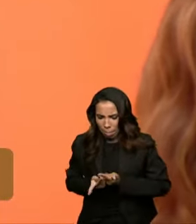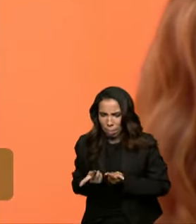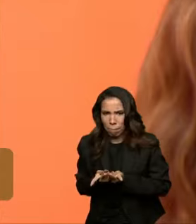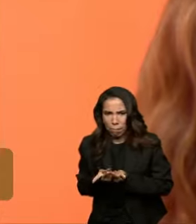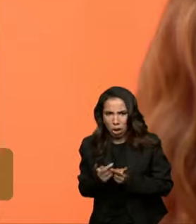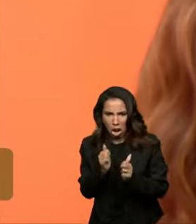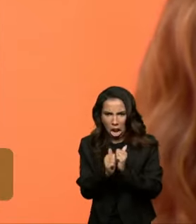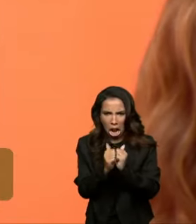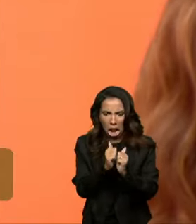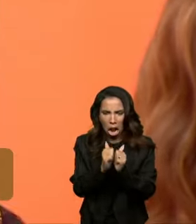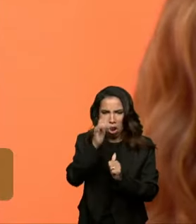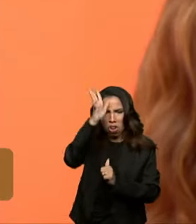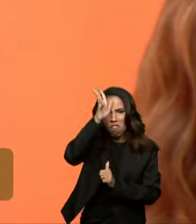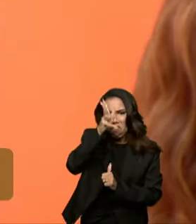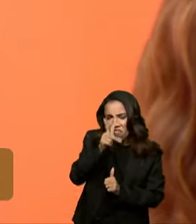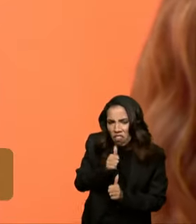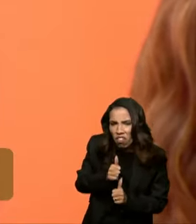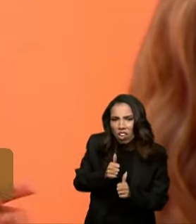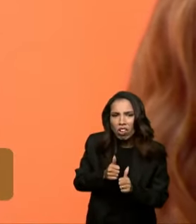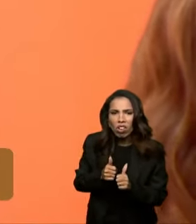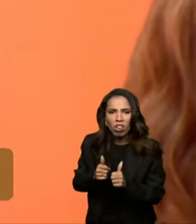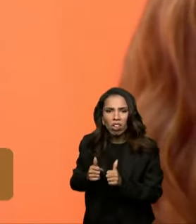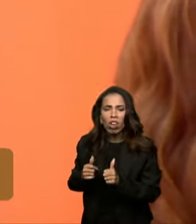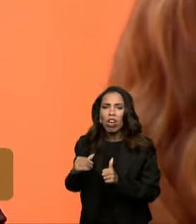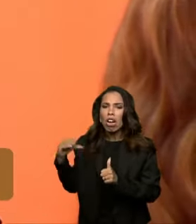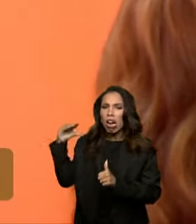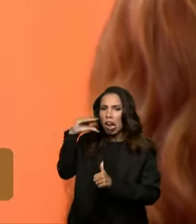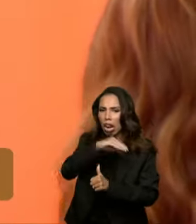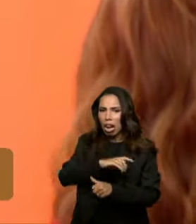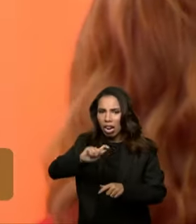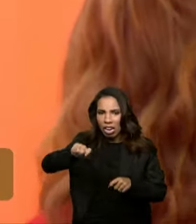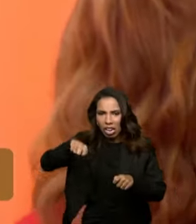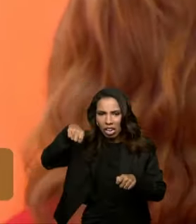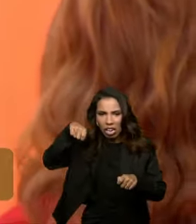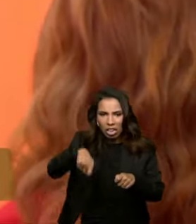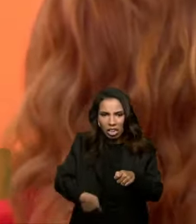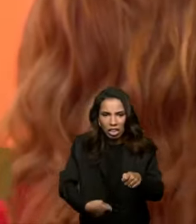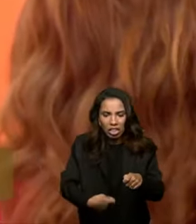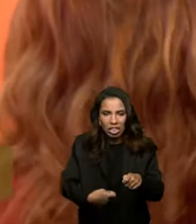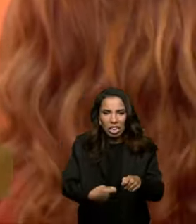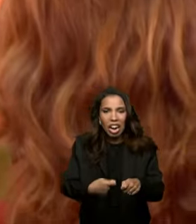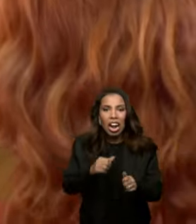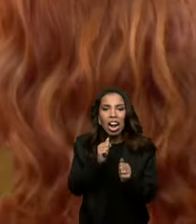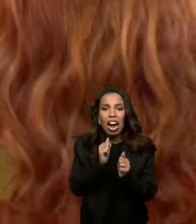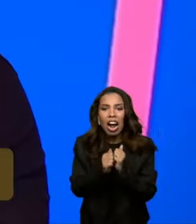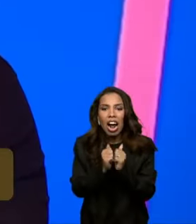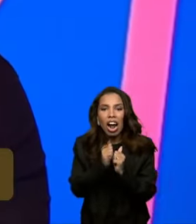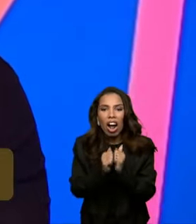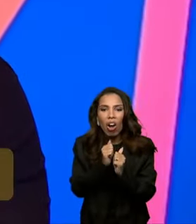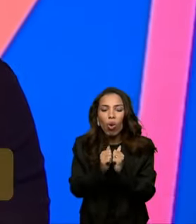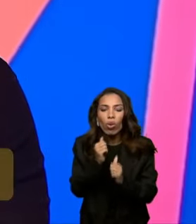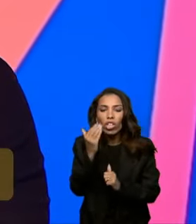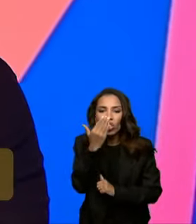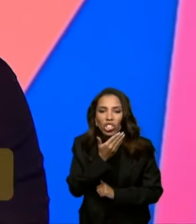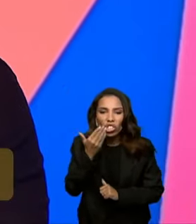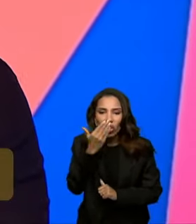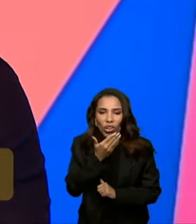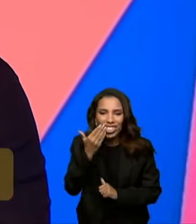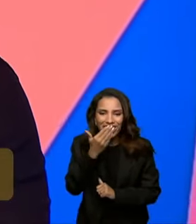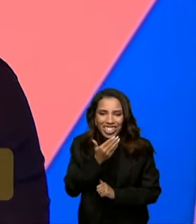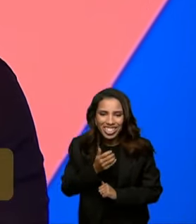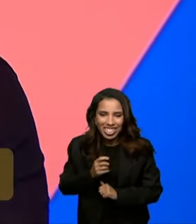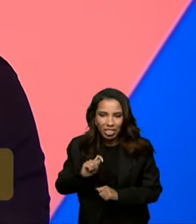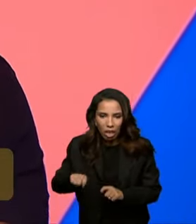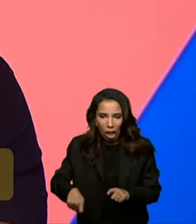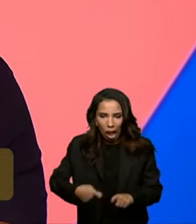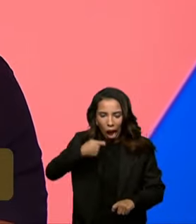arroz, com frango, pá, esquentou, quando ele deu no arroz, arroz doce. Ave